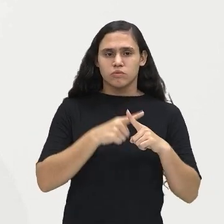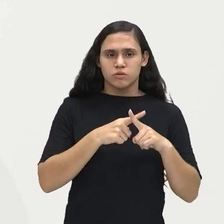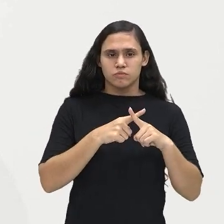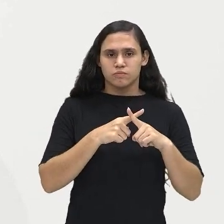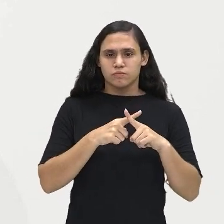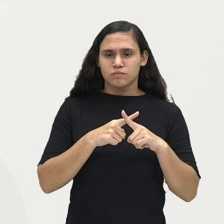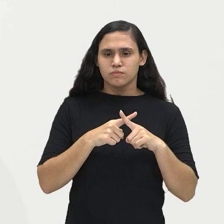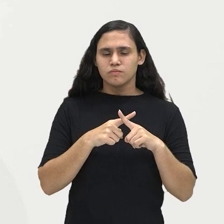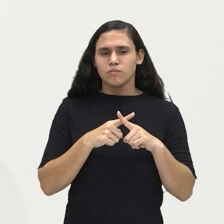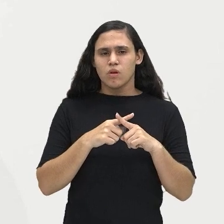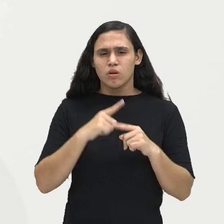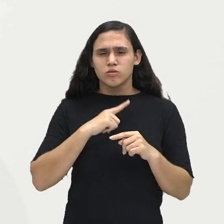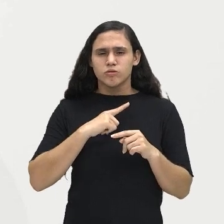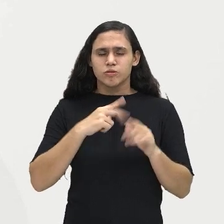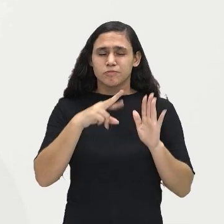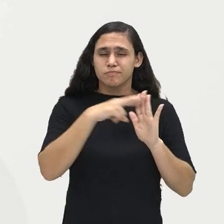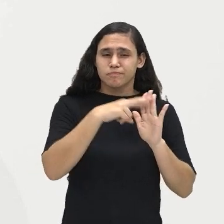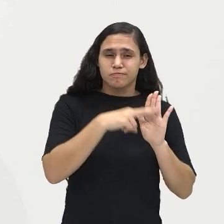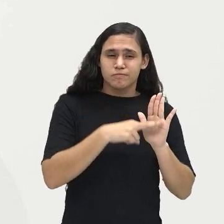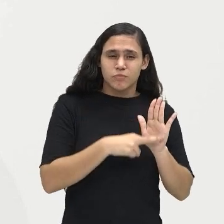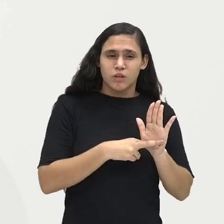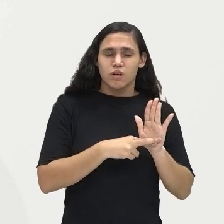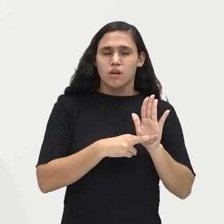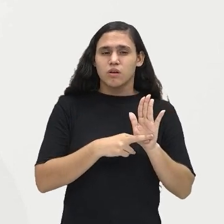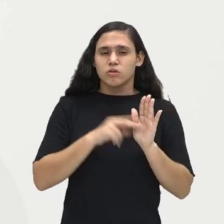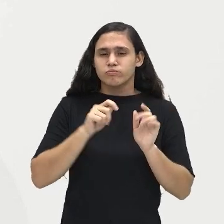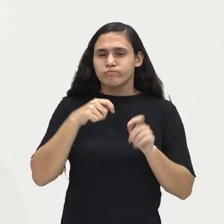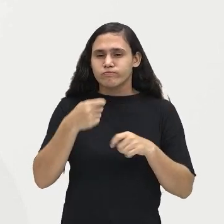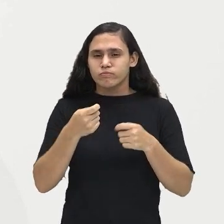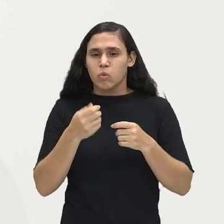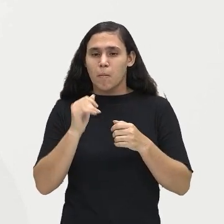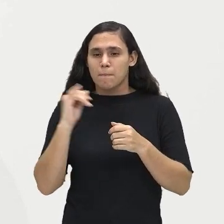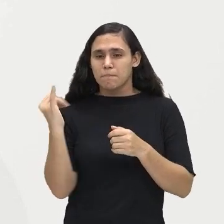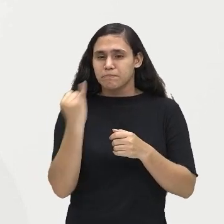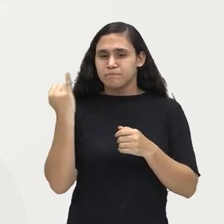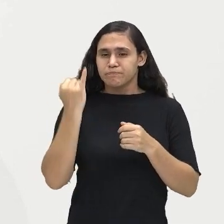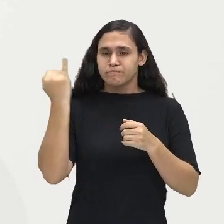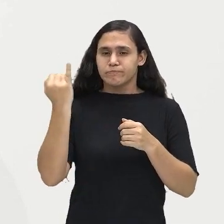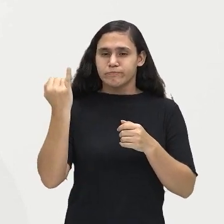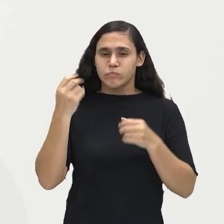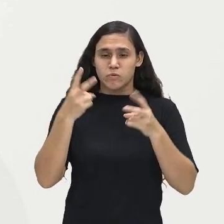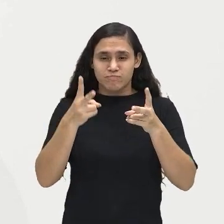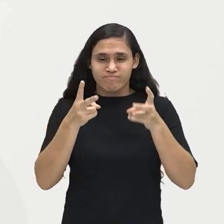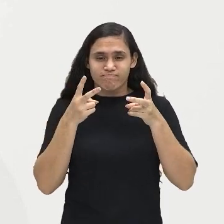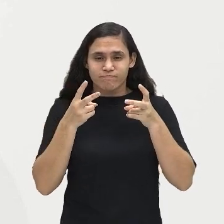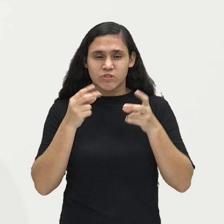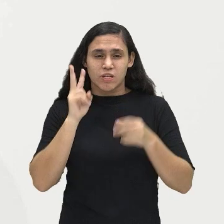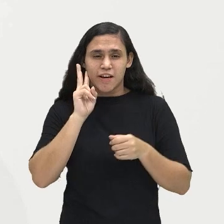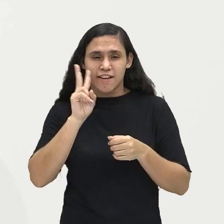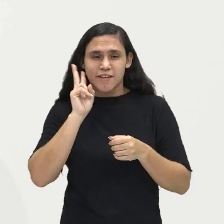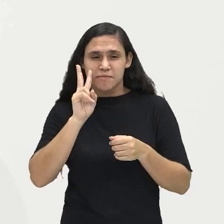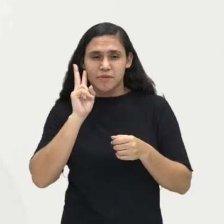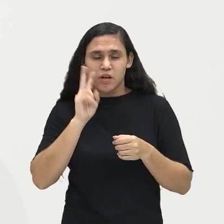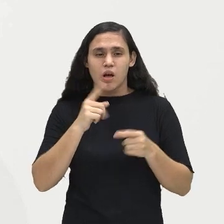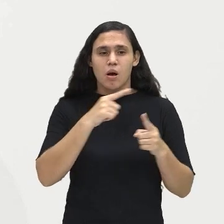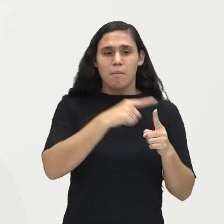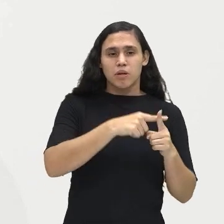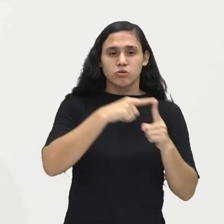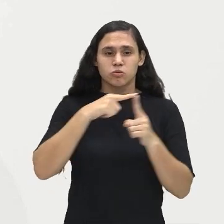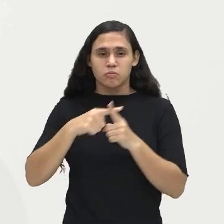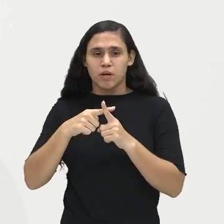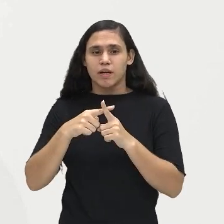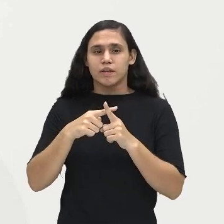multiplicação tem uma regrinha de sinal muito importante você lembrar. Que mais vezes mais é mais, menos vezes